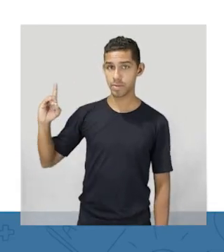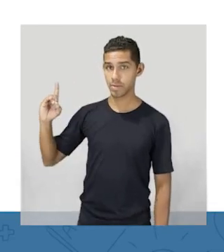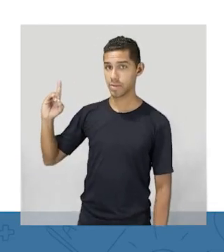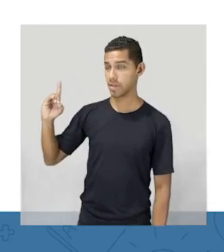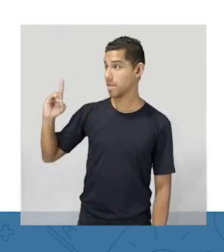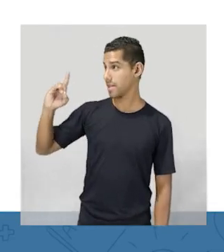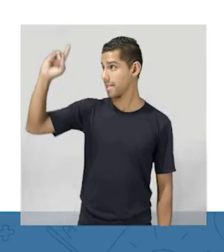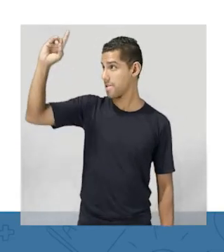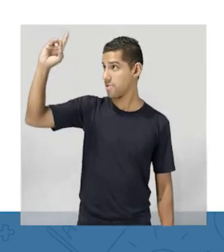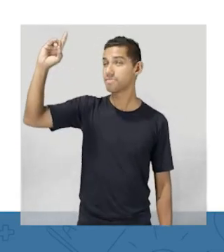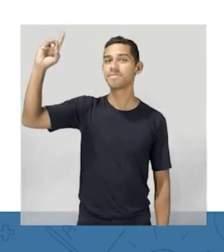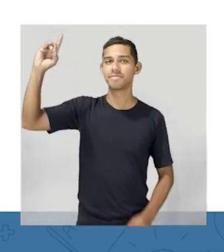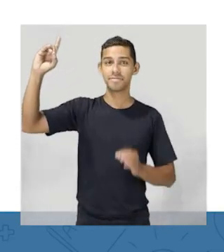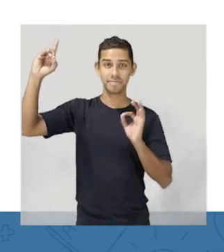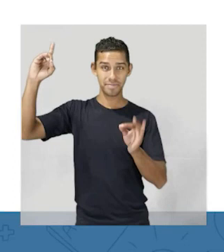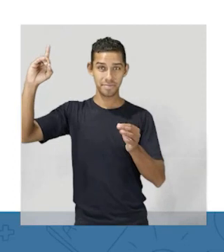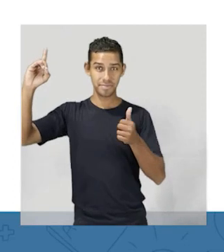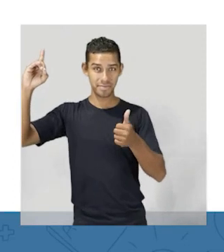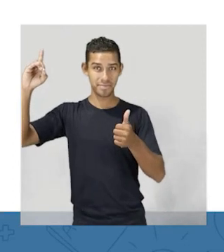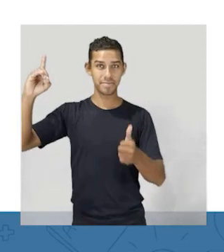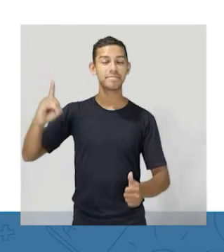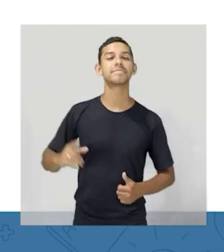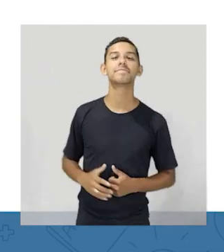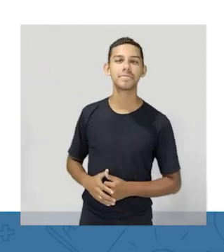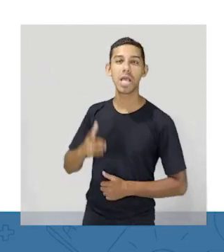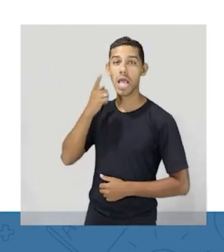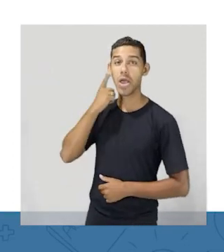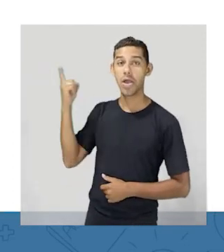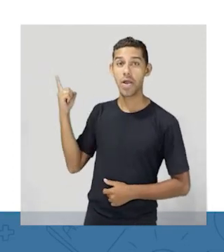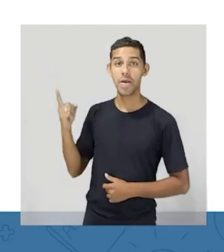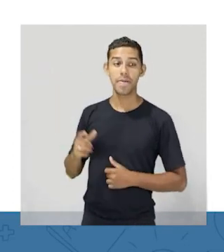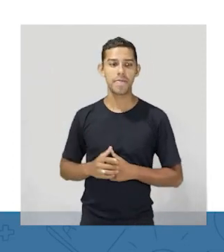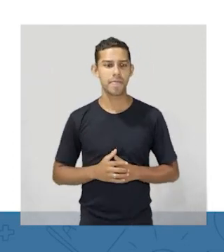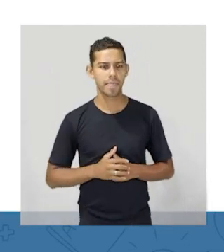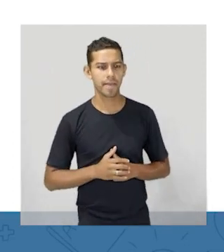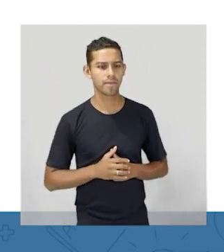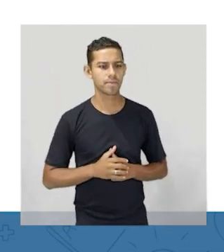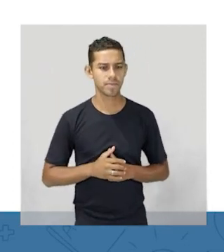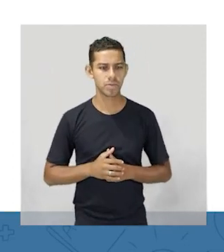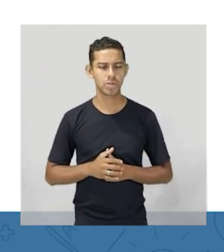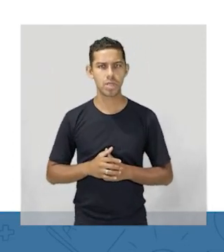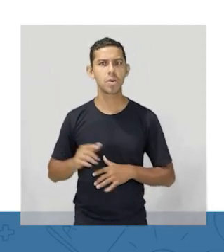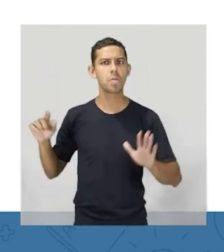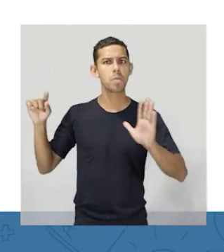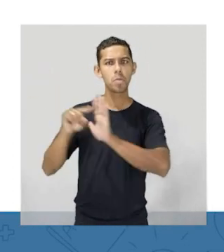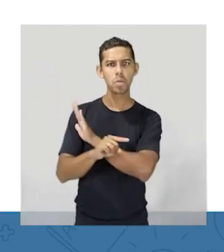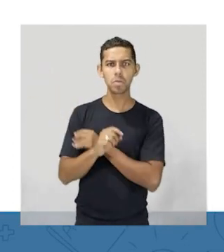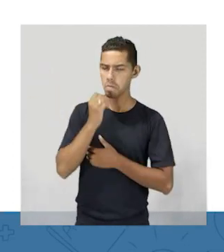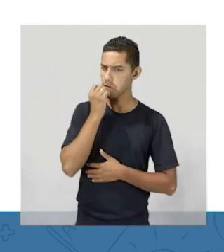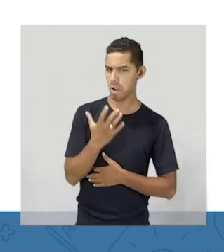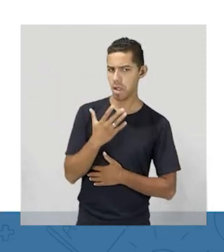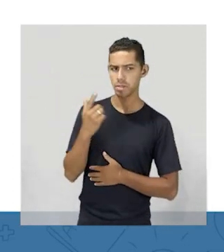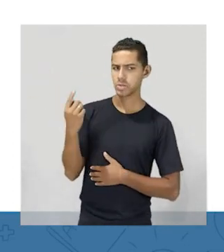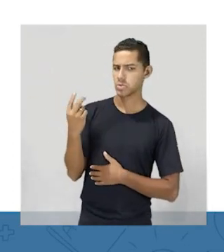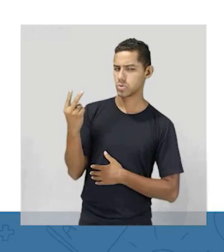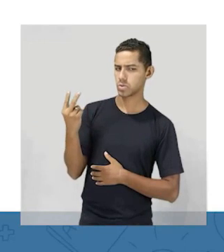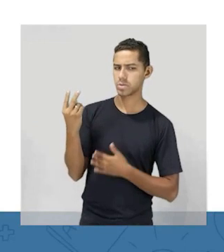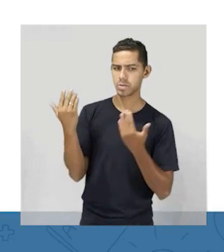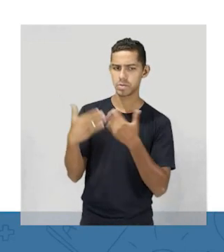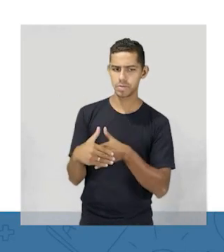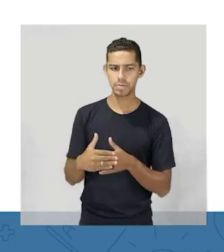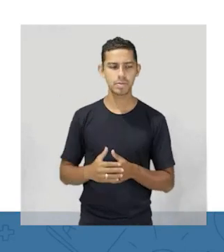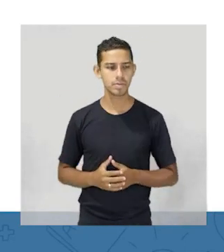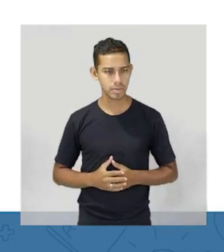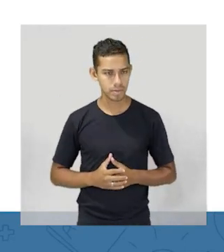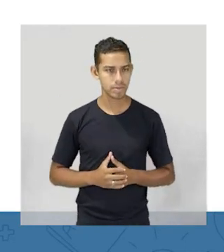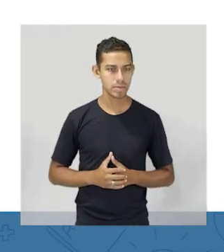Deus. Fechou? Bora responder mais uma questão. Questão bacana aí também, que cai muito nas duas provas. Questão do